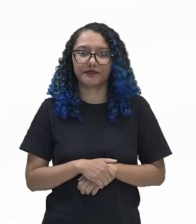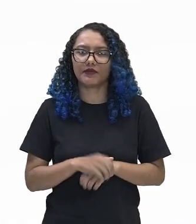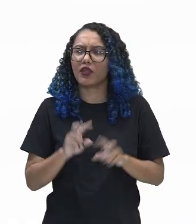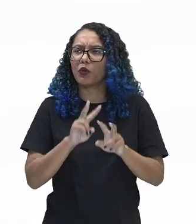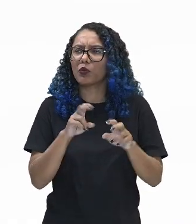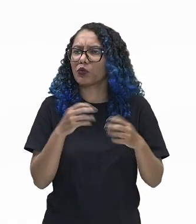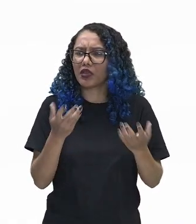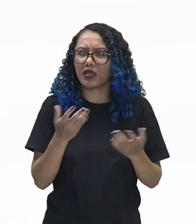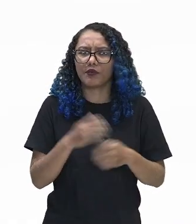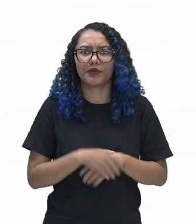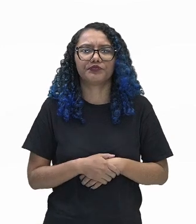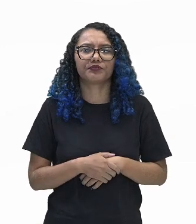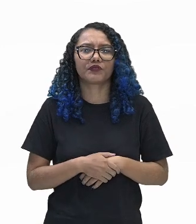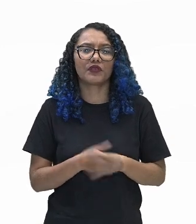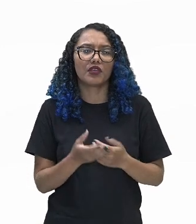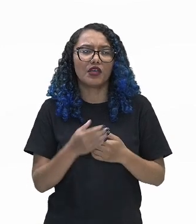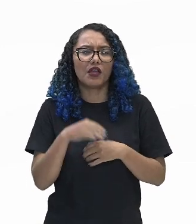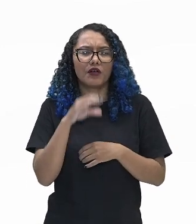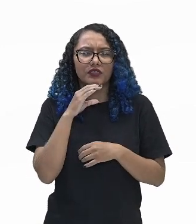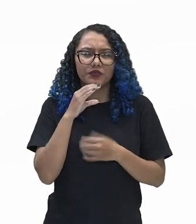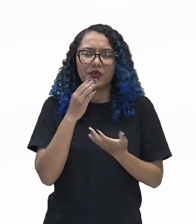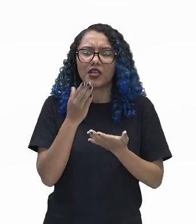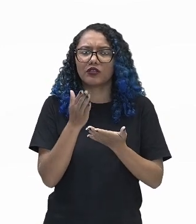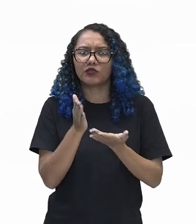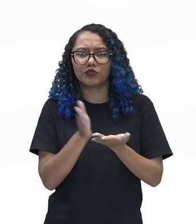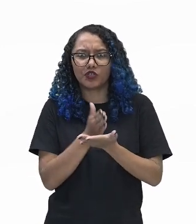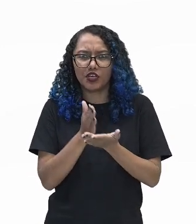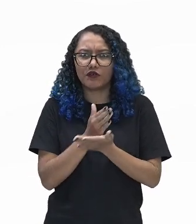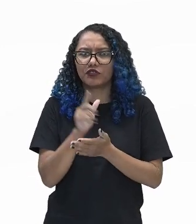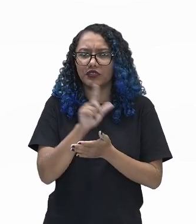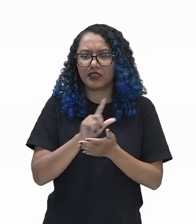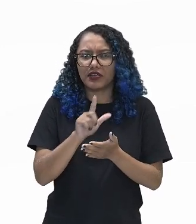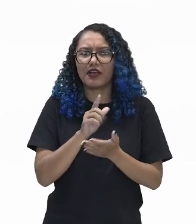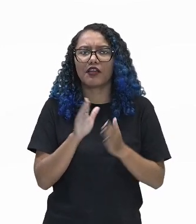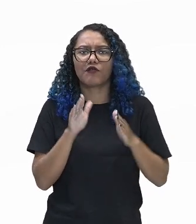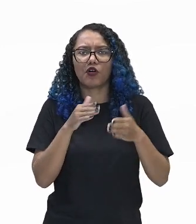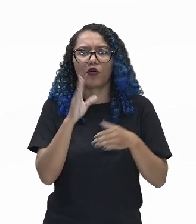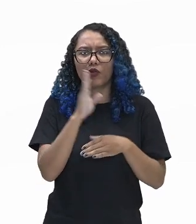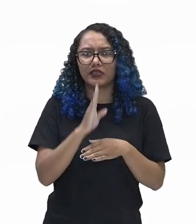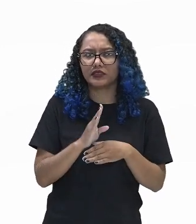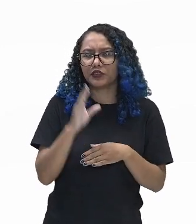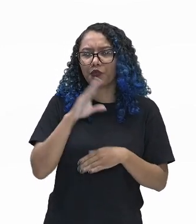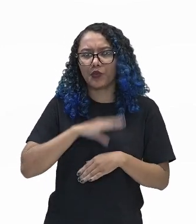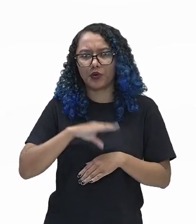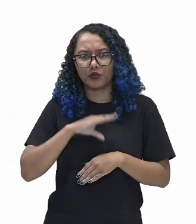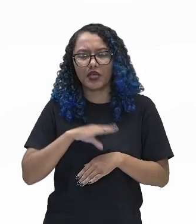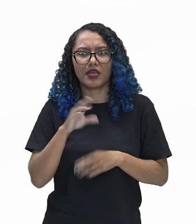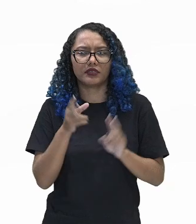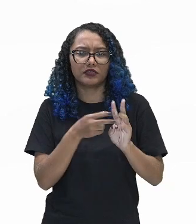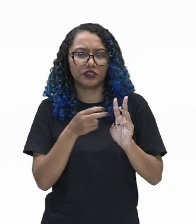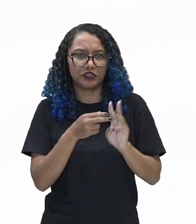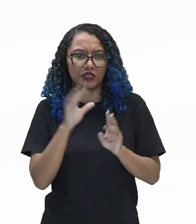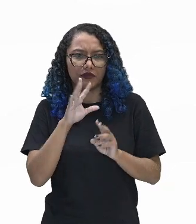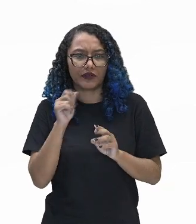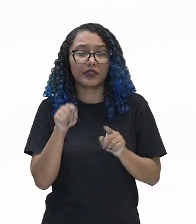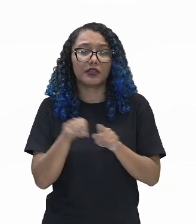de obras literárias das literaturas brasileira, portuguesa, indígena, africana